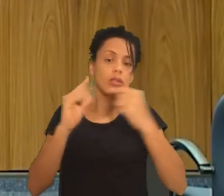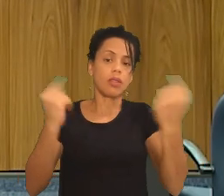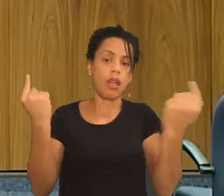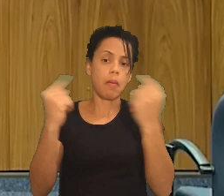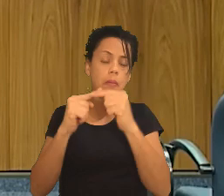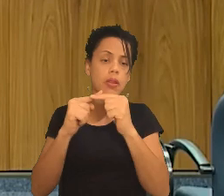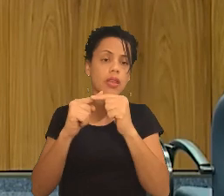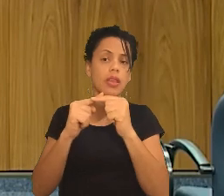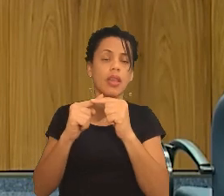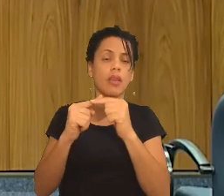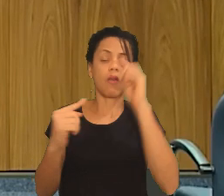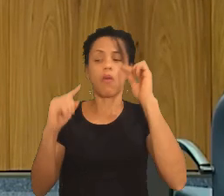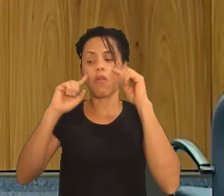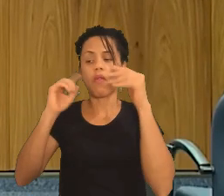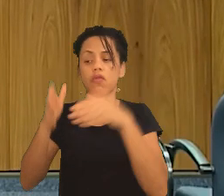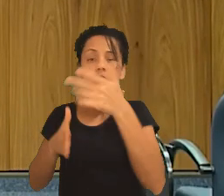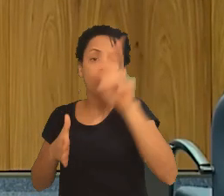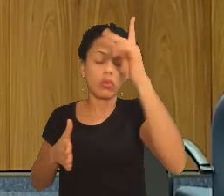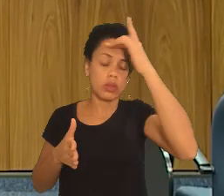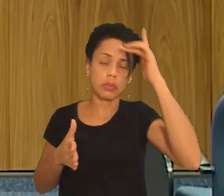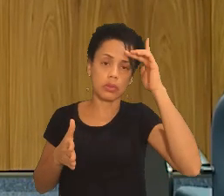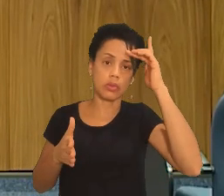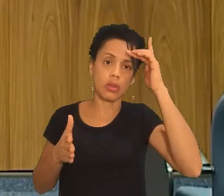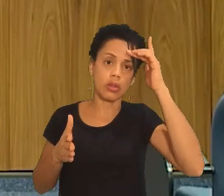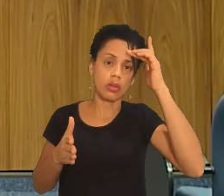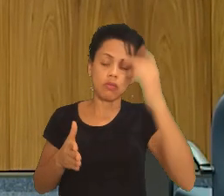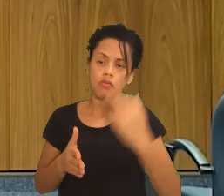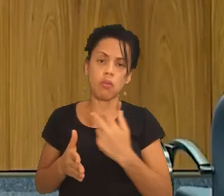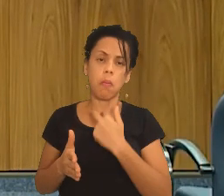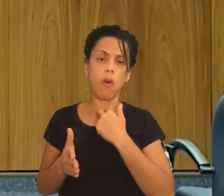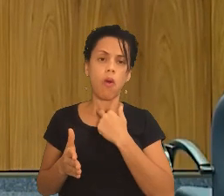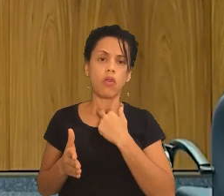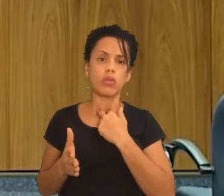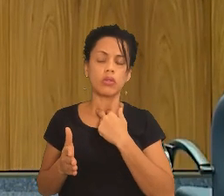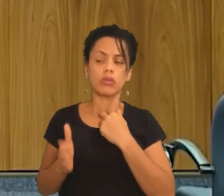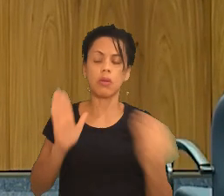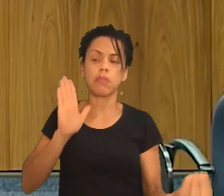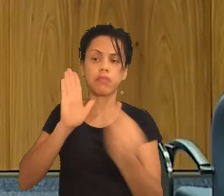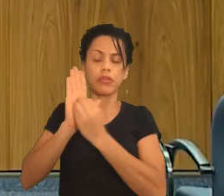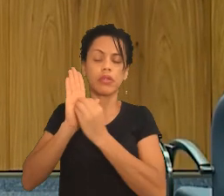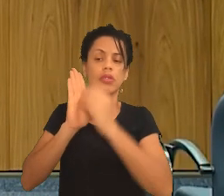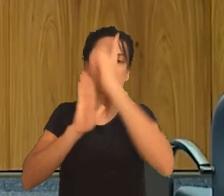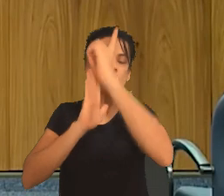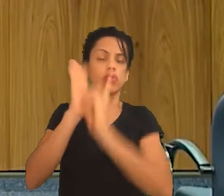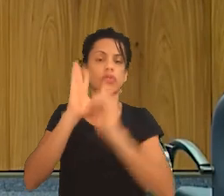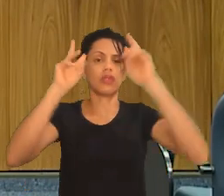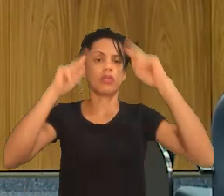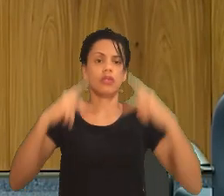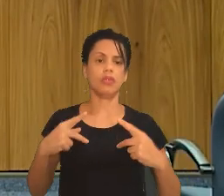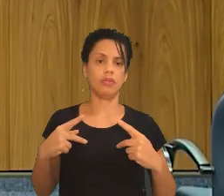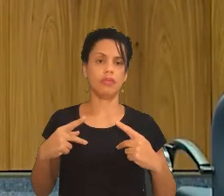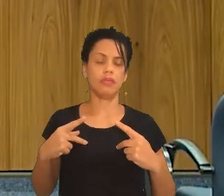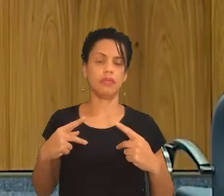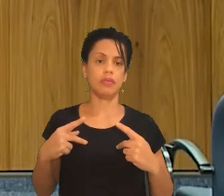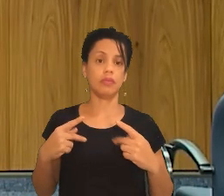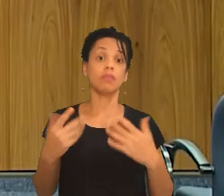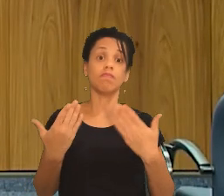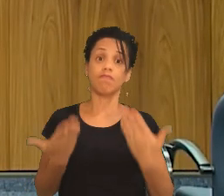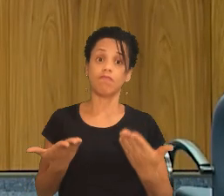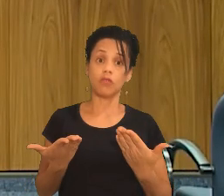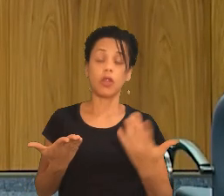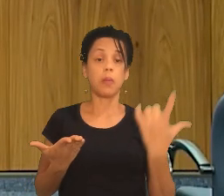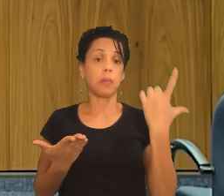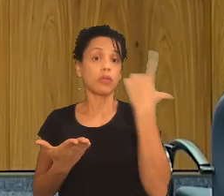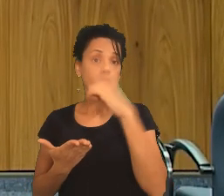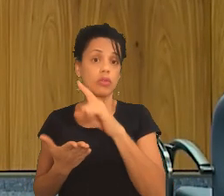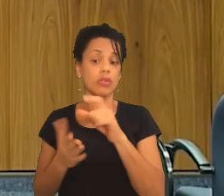meio ambiente, não pode ser tomado como direito humano, quiçá como direito. E para realmente estabelecer esse